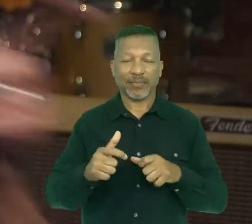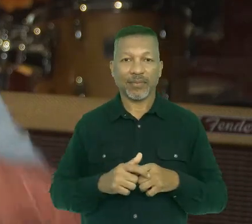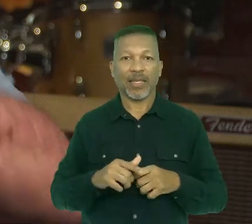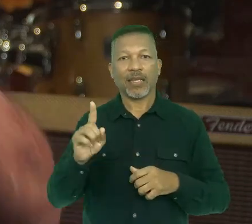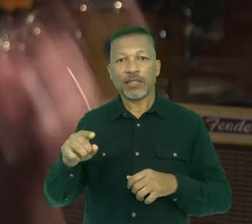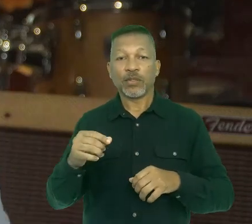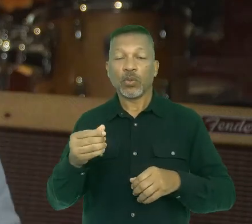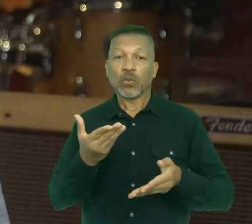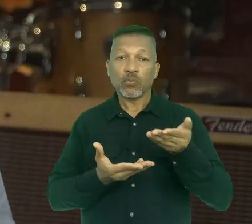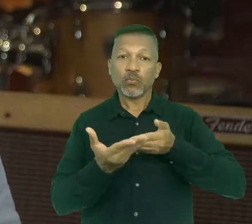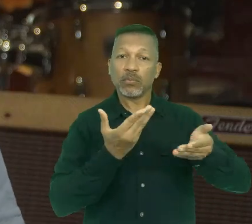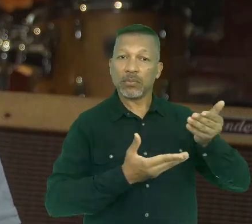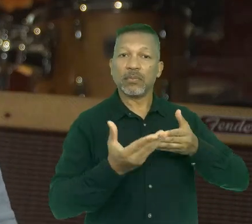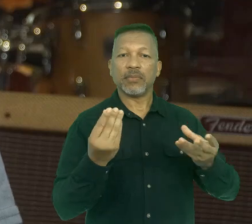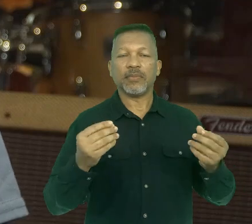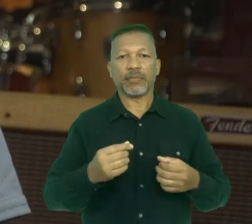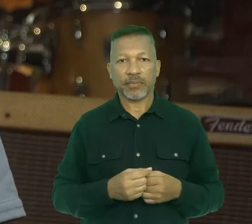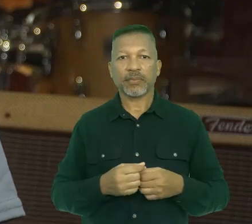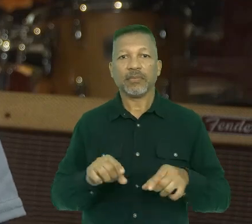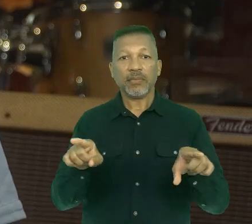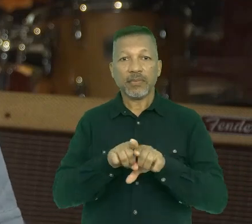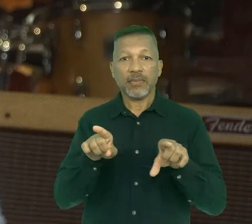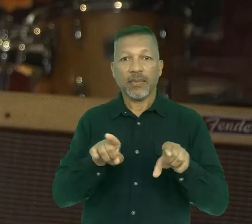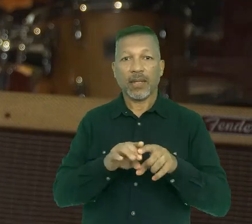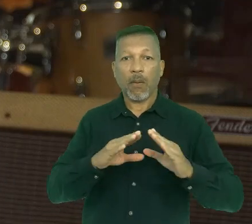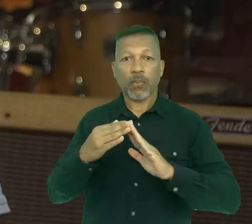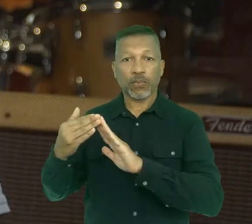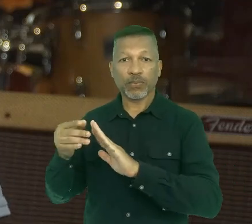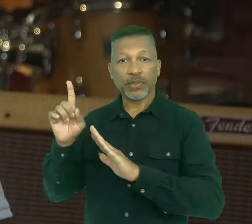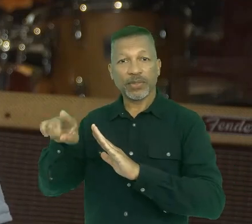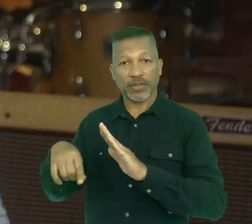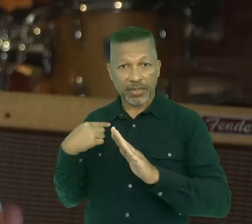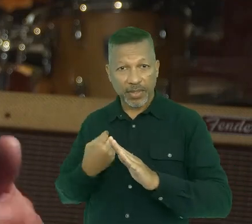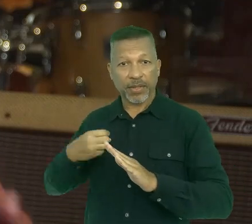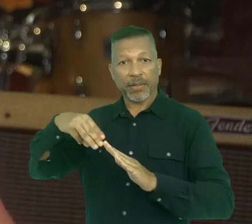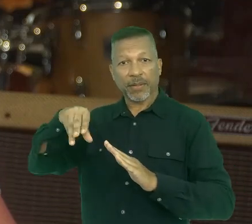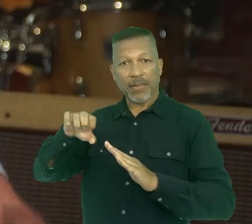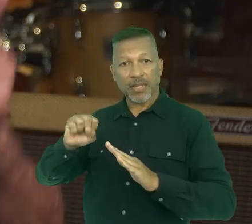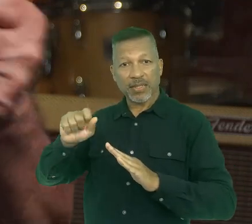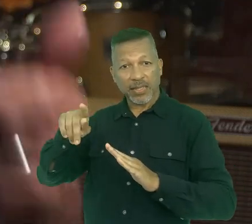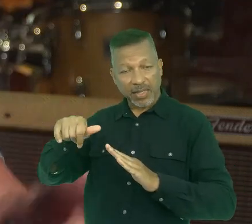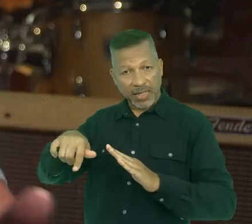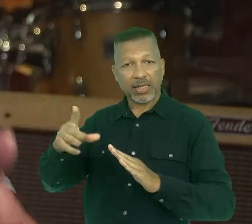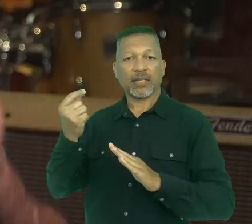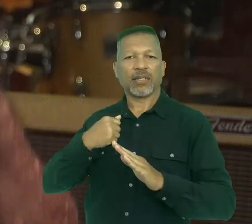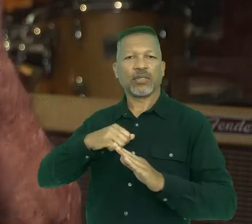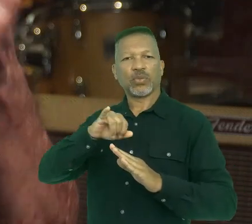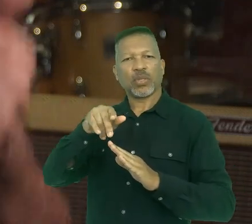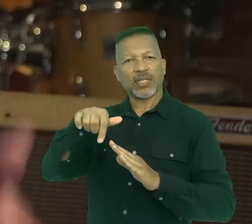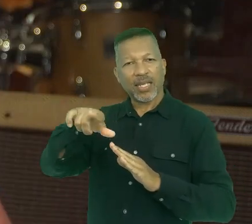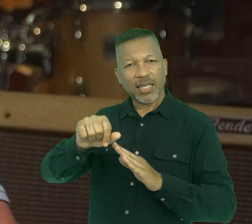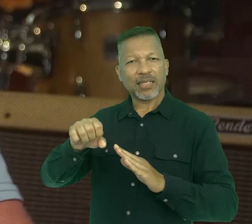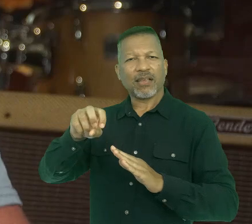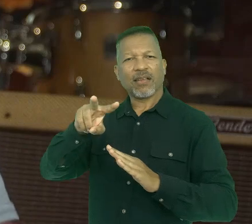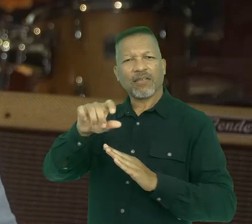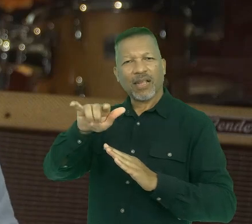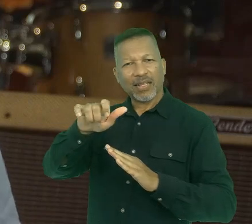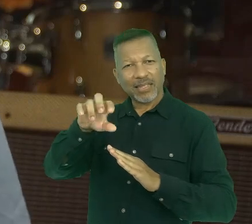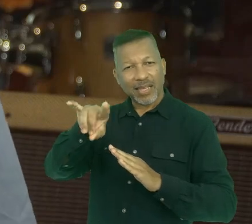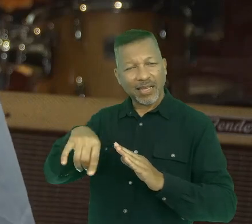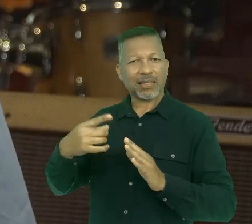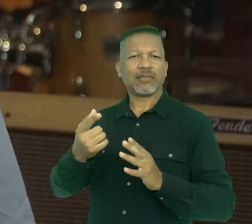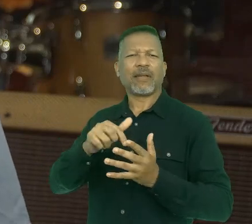Então a gente revezava muito. E a periferia também, tocamos muito em Mesquita, Joanésio, Salto Grande,